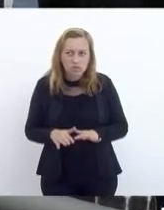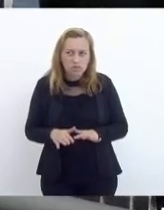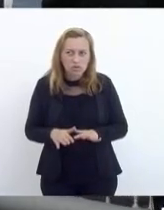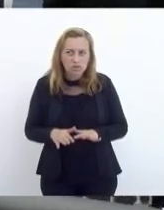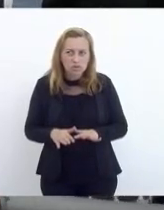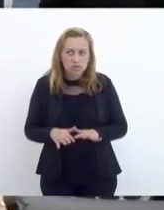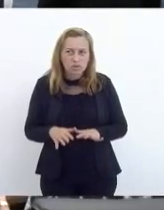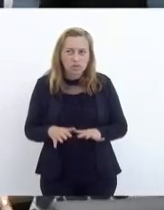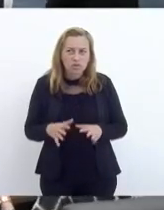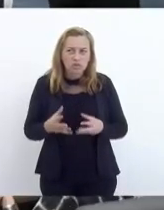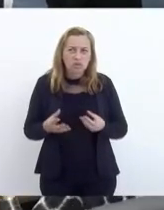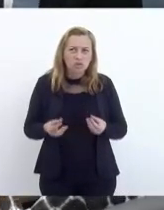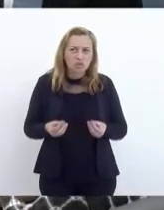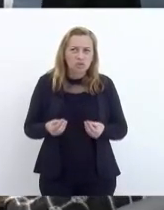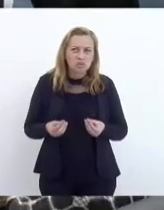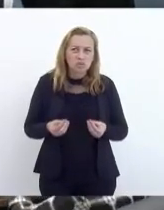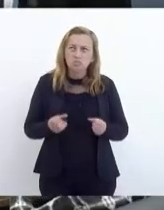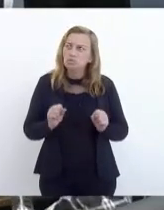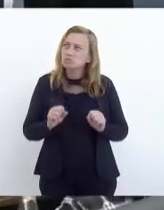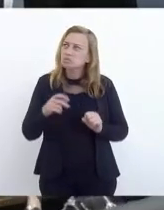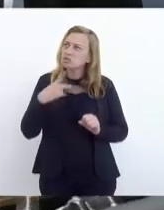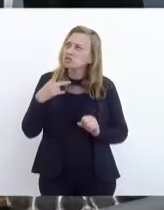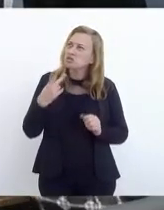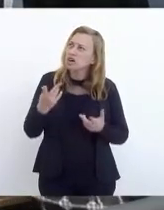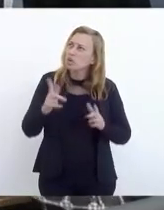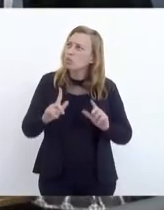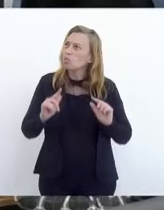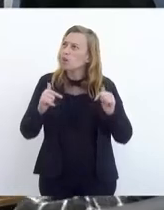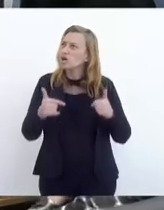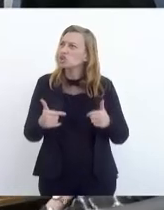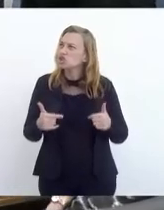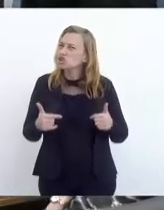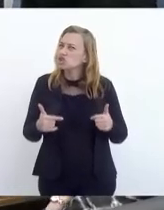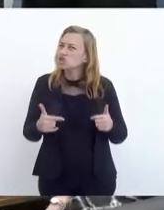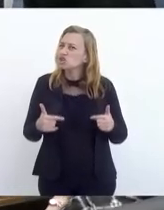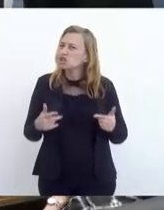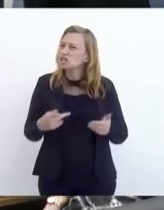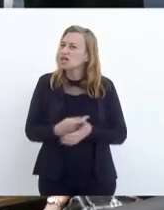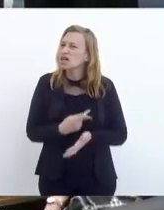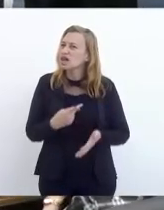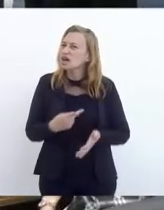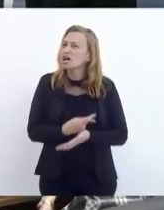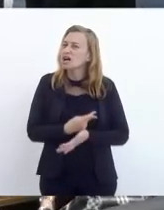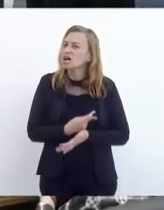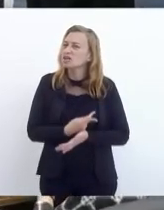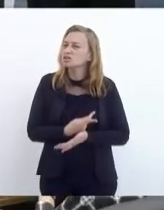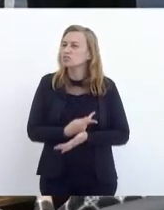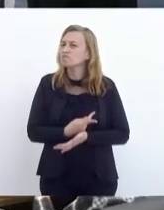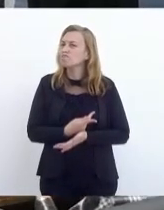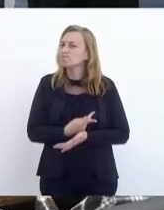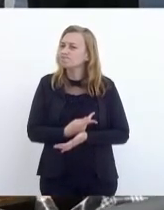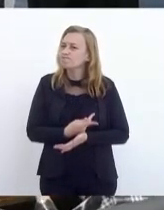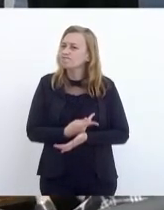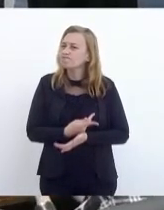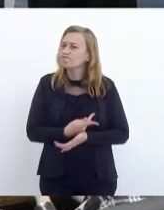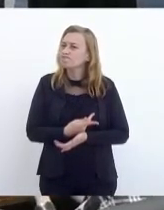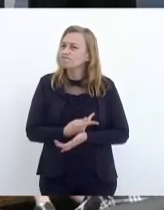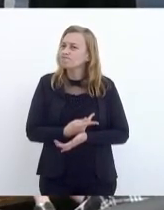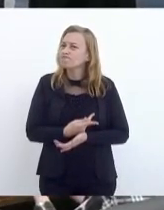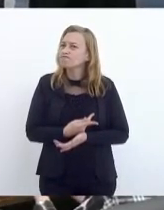como digamos, uma ação agressiva do capital,